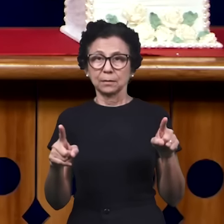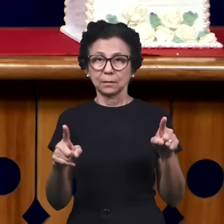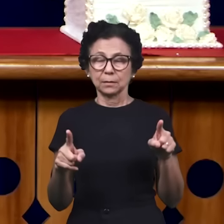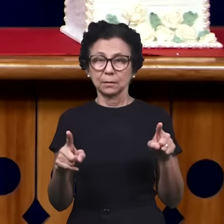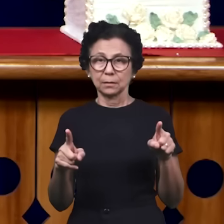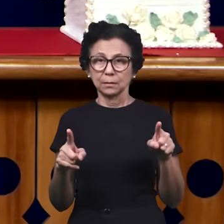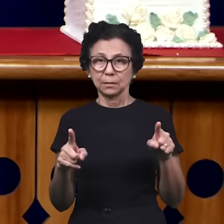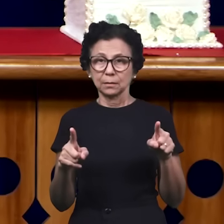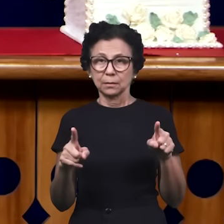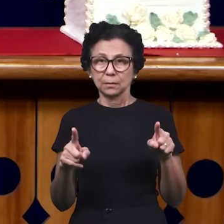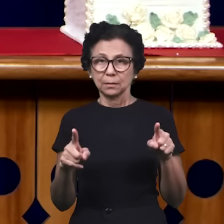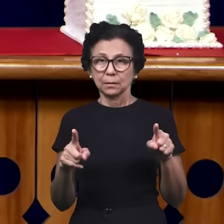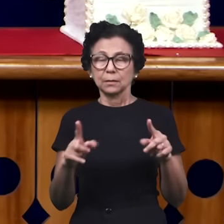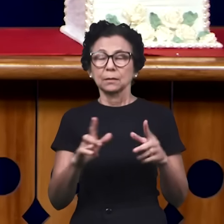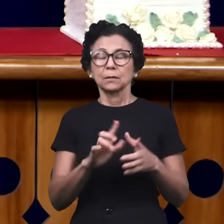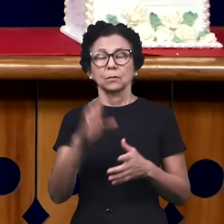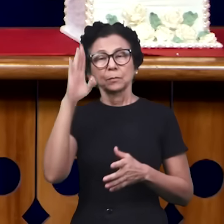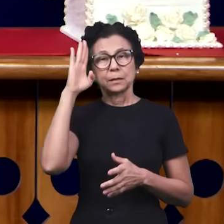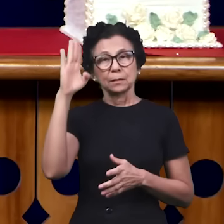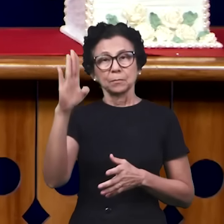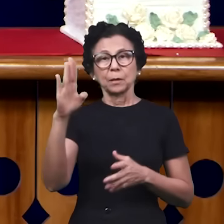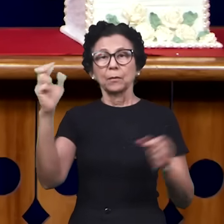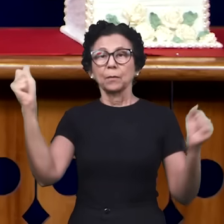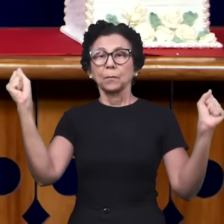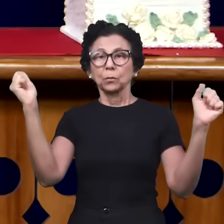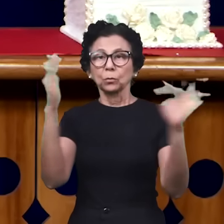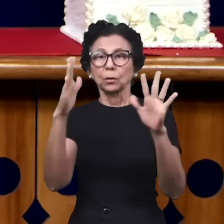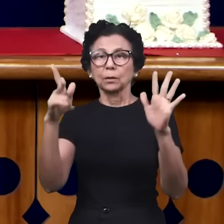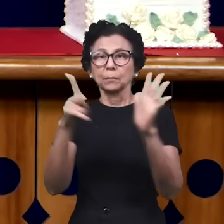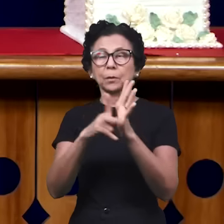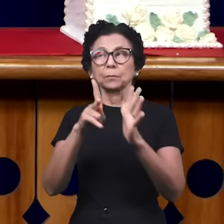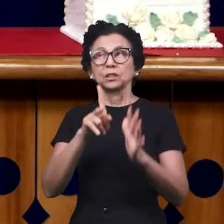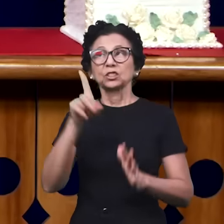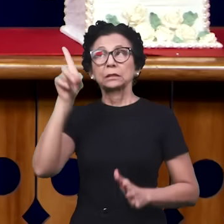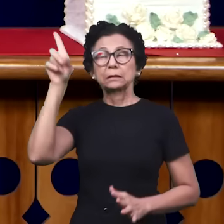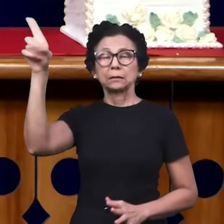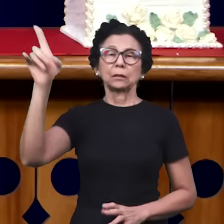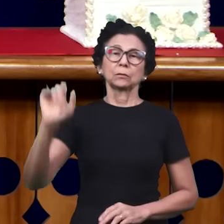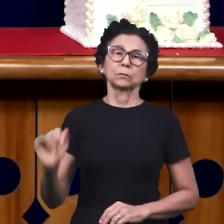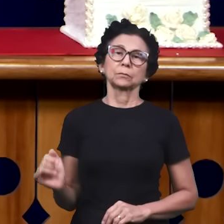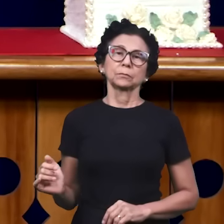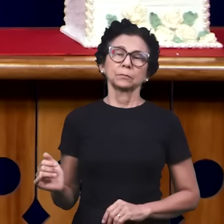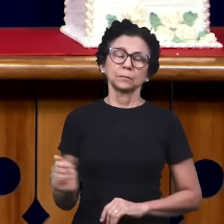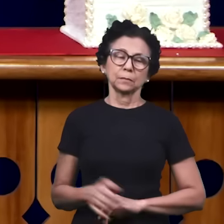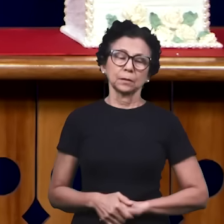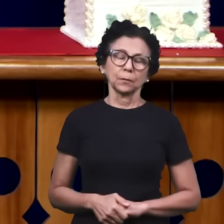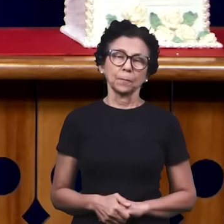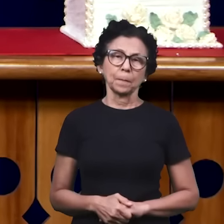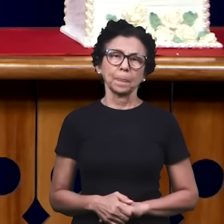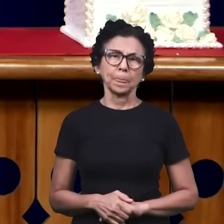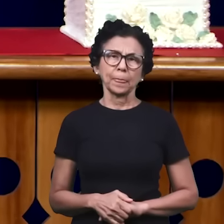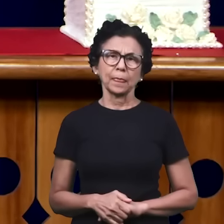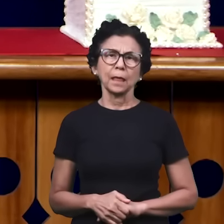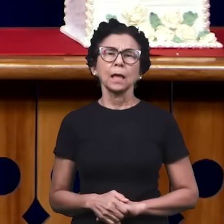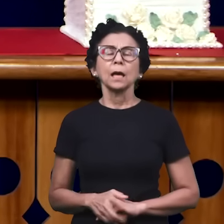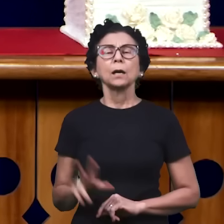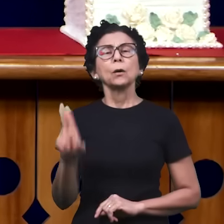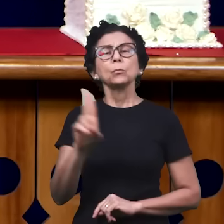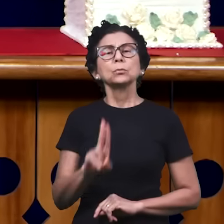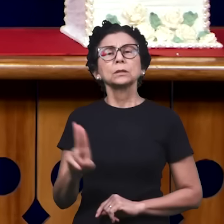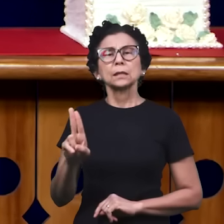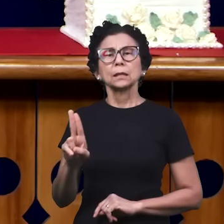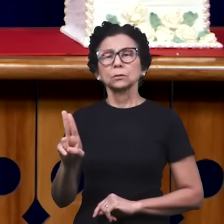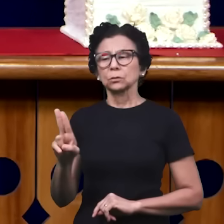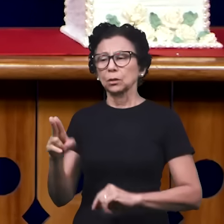nos mostra que a nossa instrumentalidade não é somente no culto. A nossa instrumentalidade é em tudo que